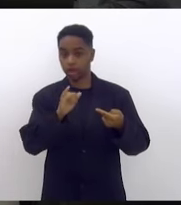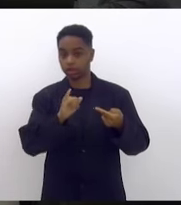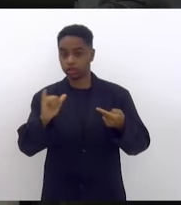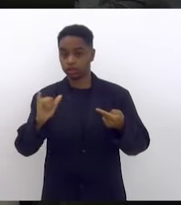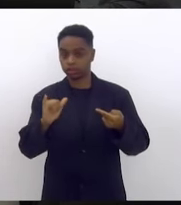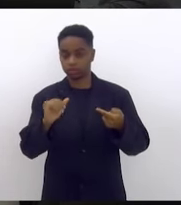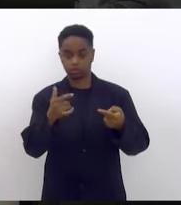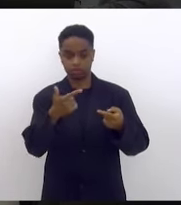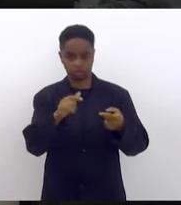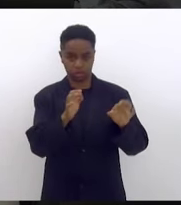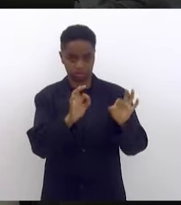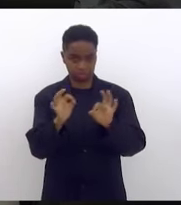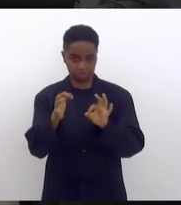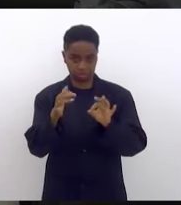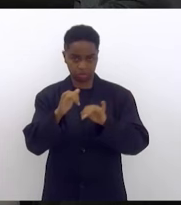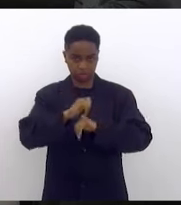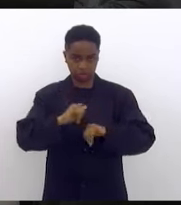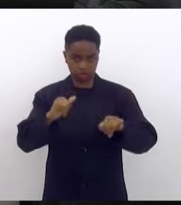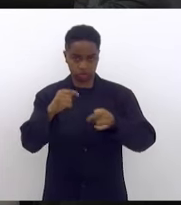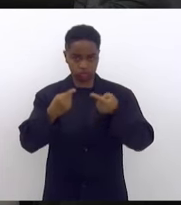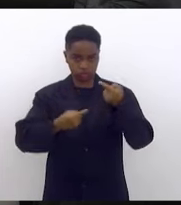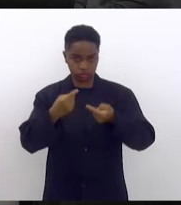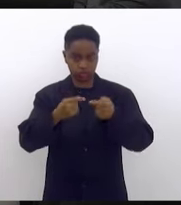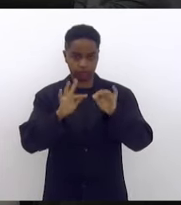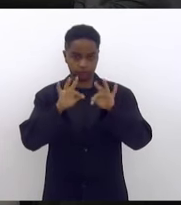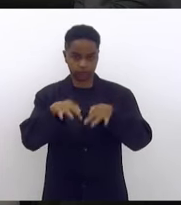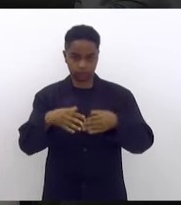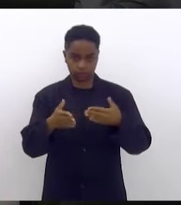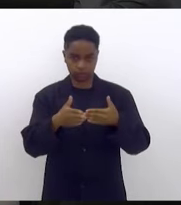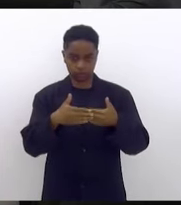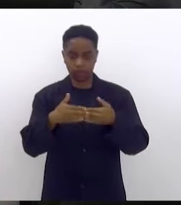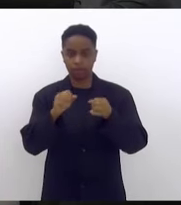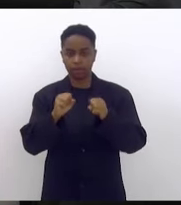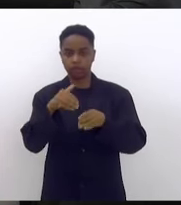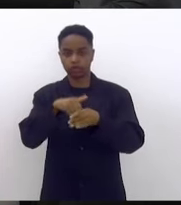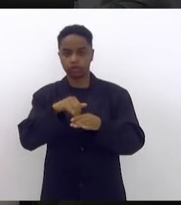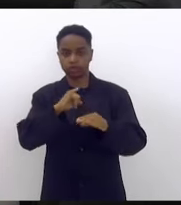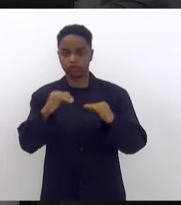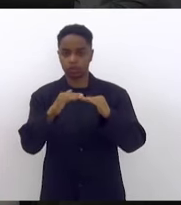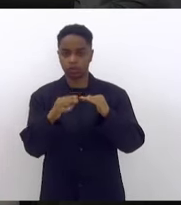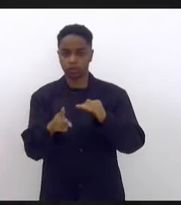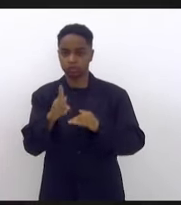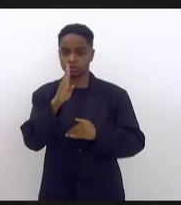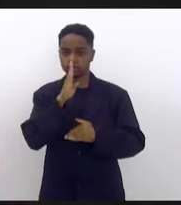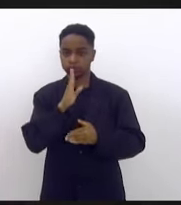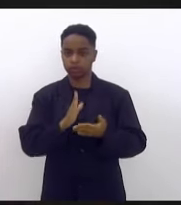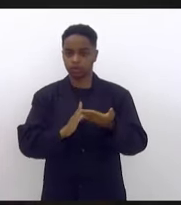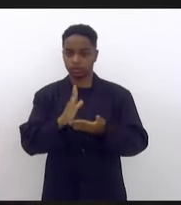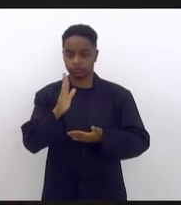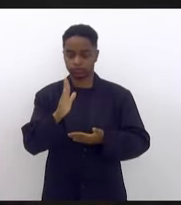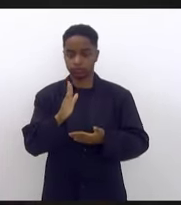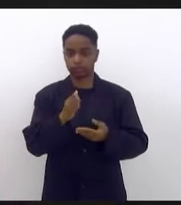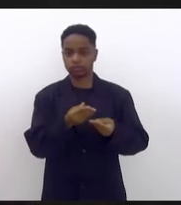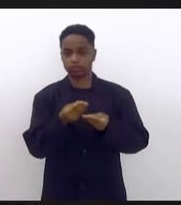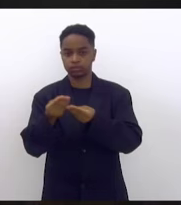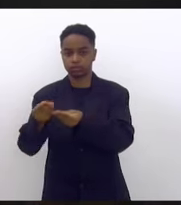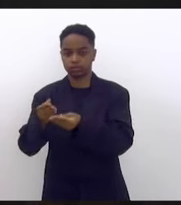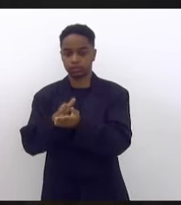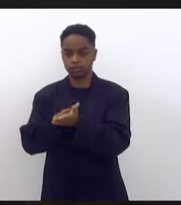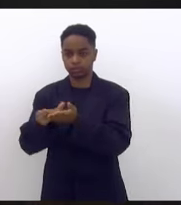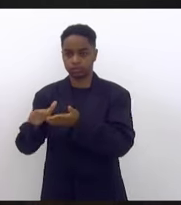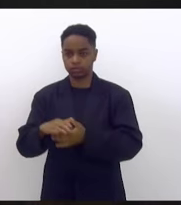não havendo mais quem queira discutir, encerrada a discussão. Em votação, senhores que aprovam, permaneçam como estão. Aprovado, vai à